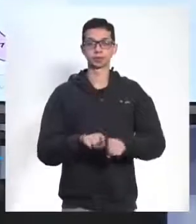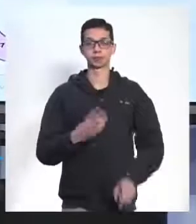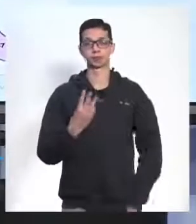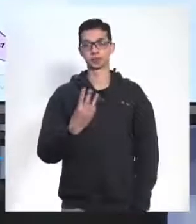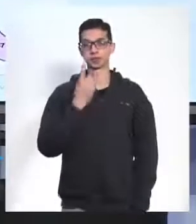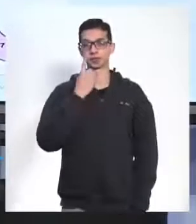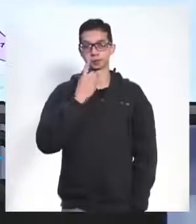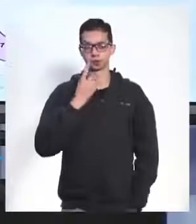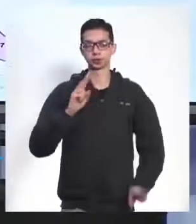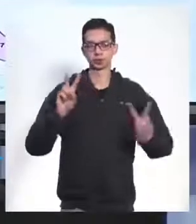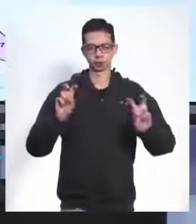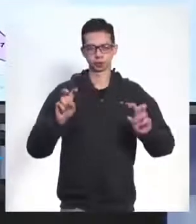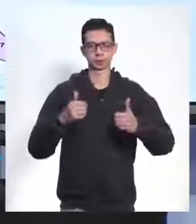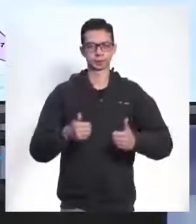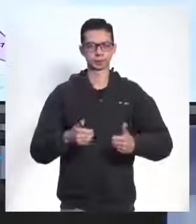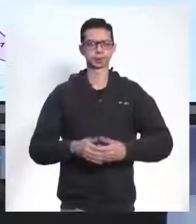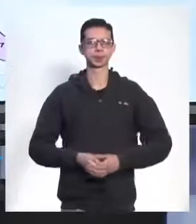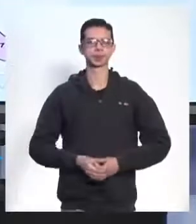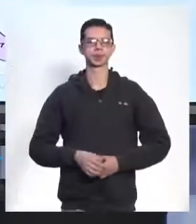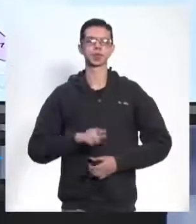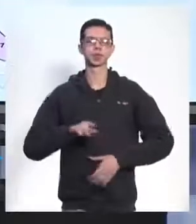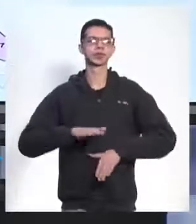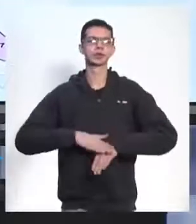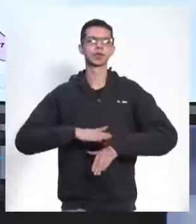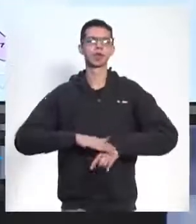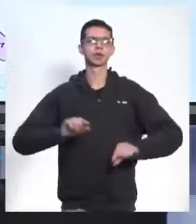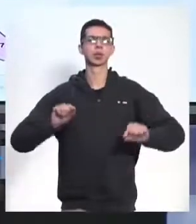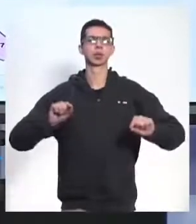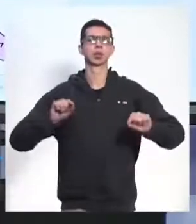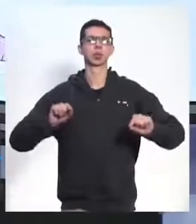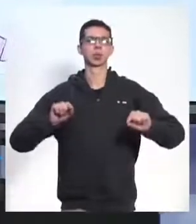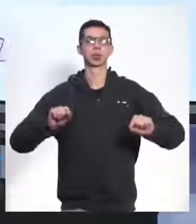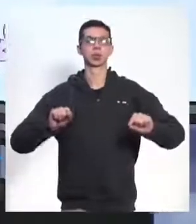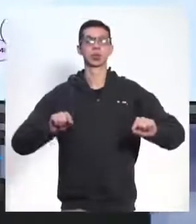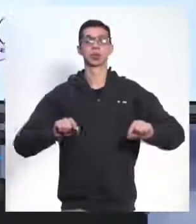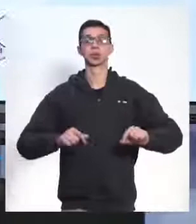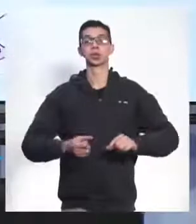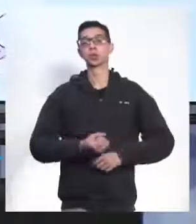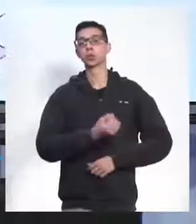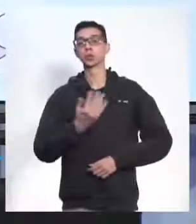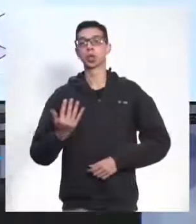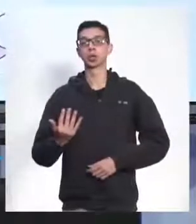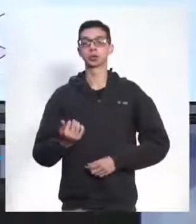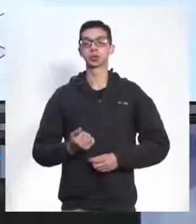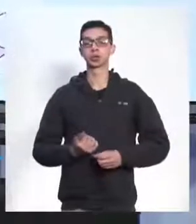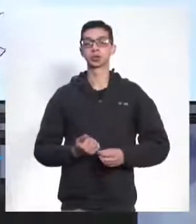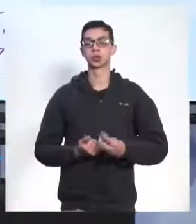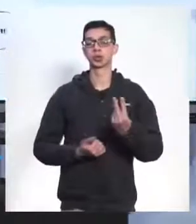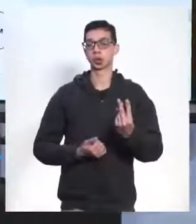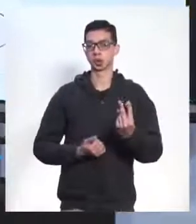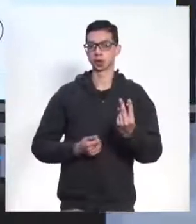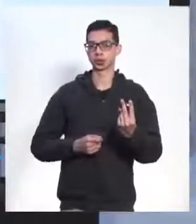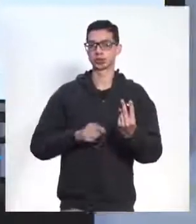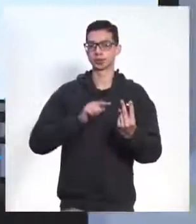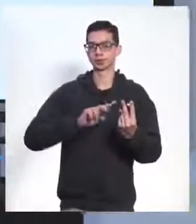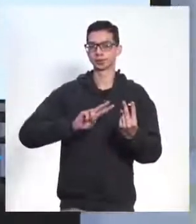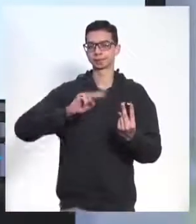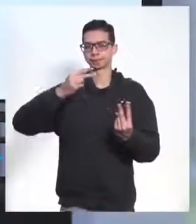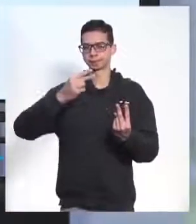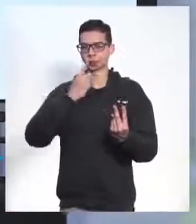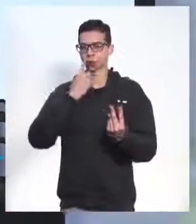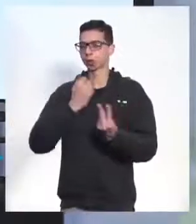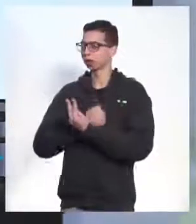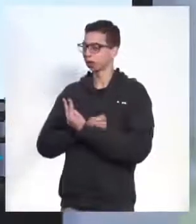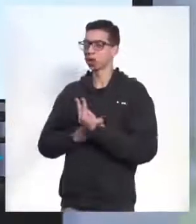lá a relação 2 e 3. O que vocês têm que fazer? Os múltiplos de 2. Então, 2, 4, 6,